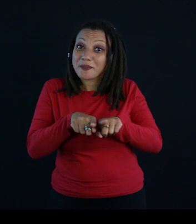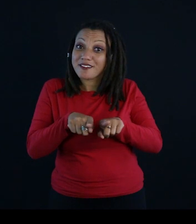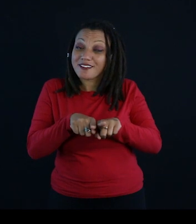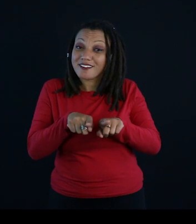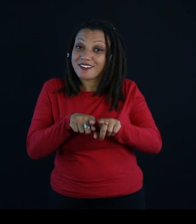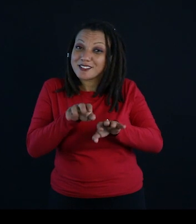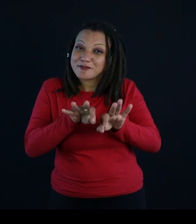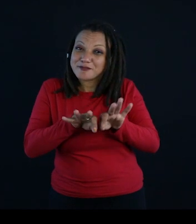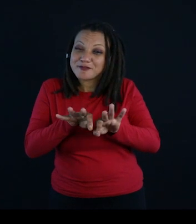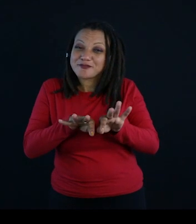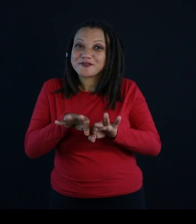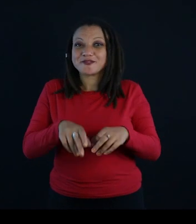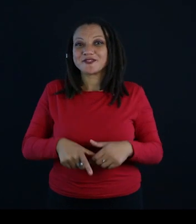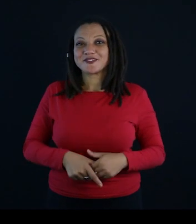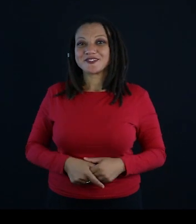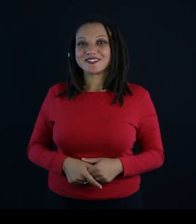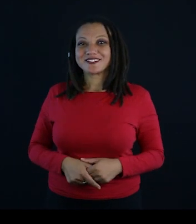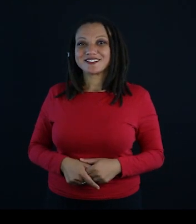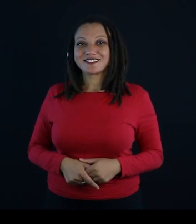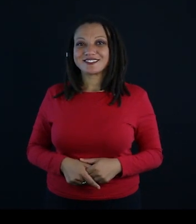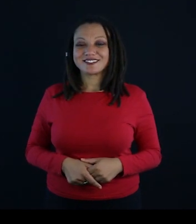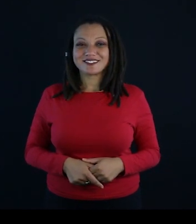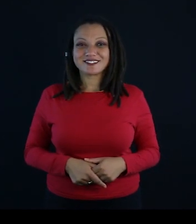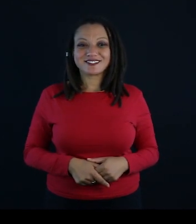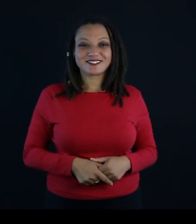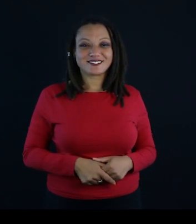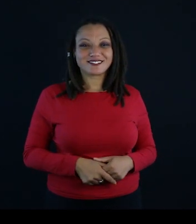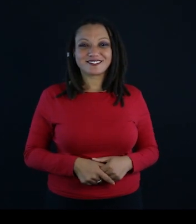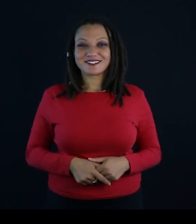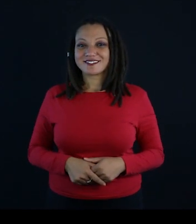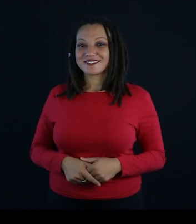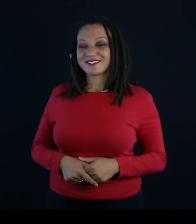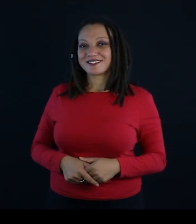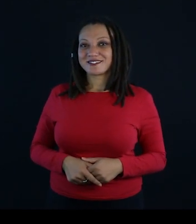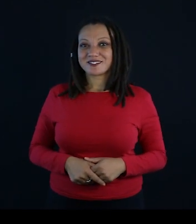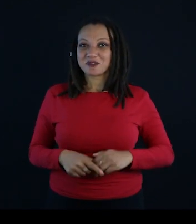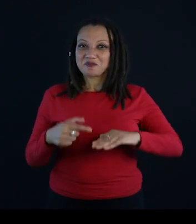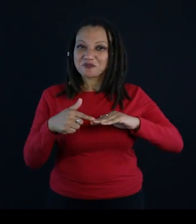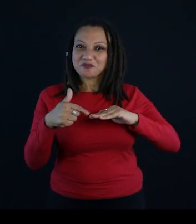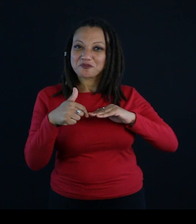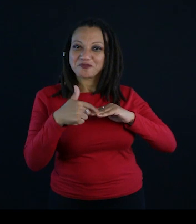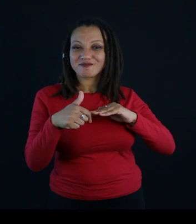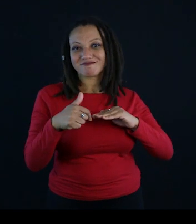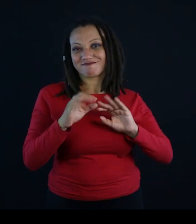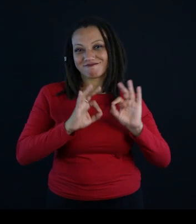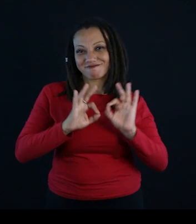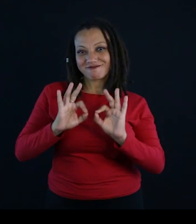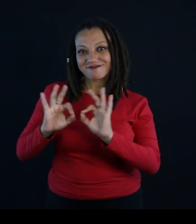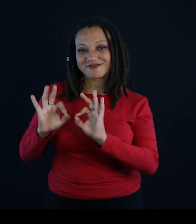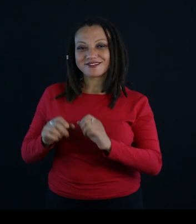E aqui no pezinho também, ó, podemos fazer um charminho aqui.